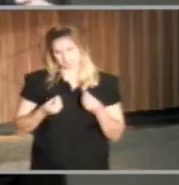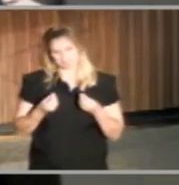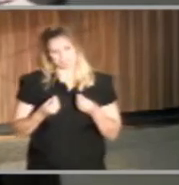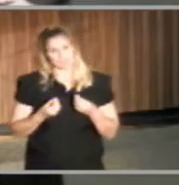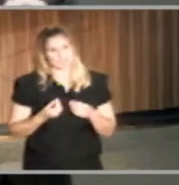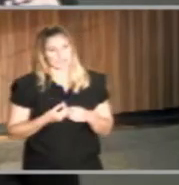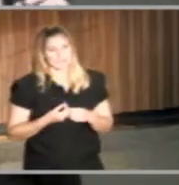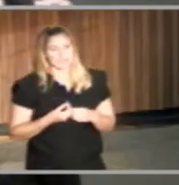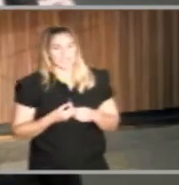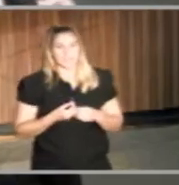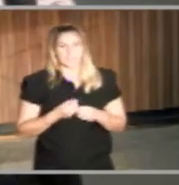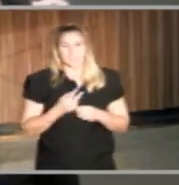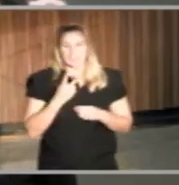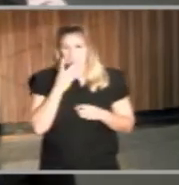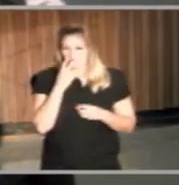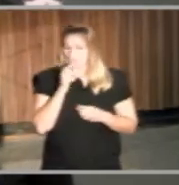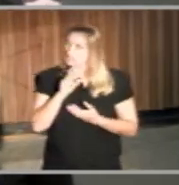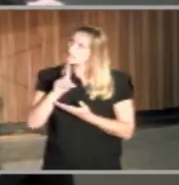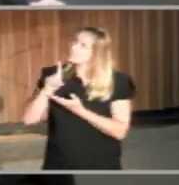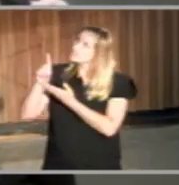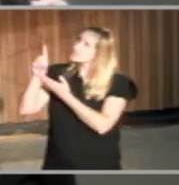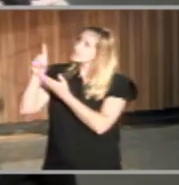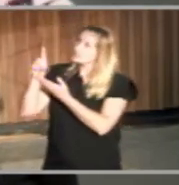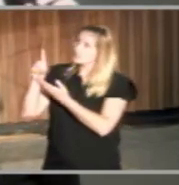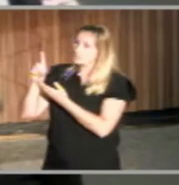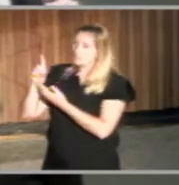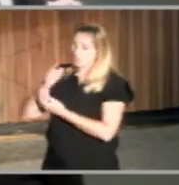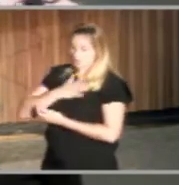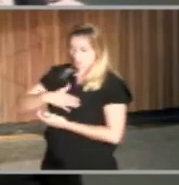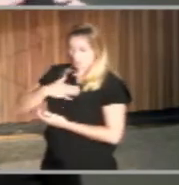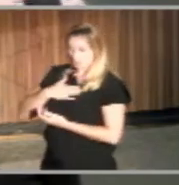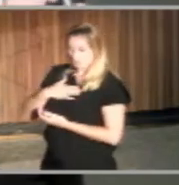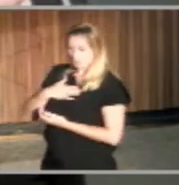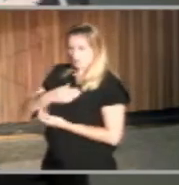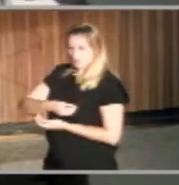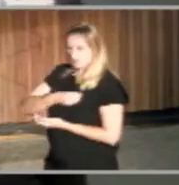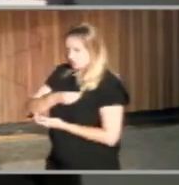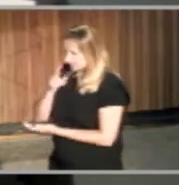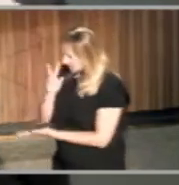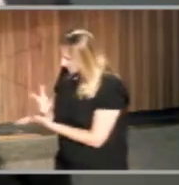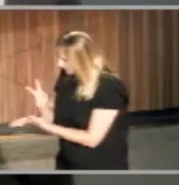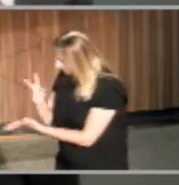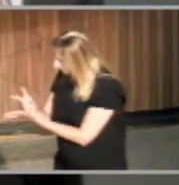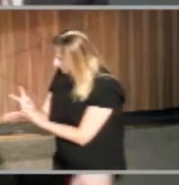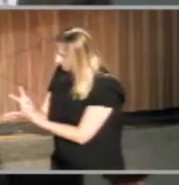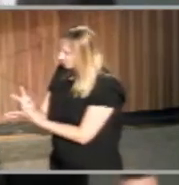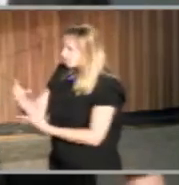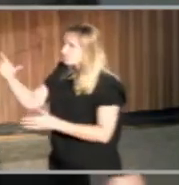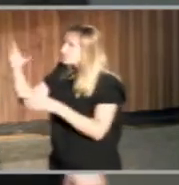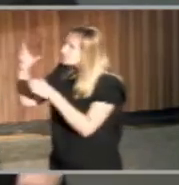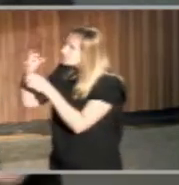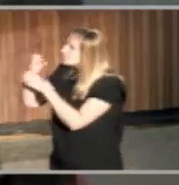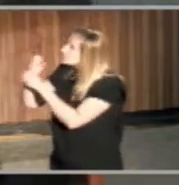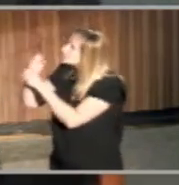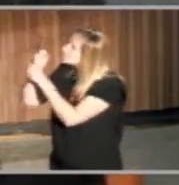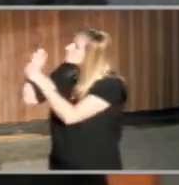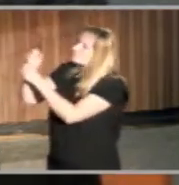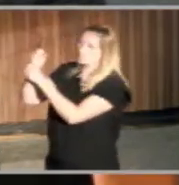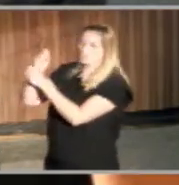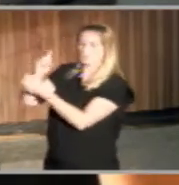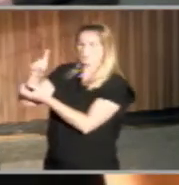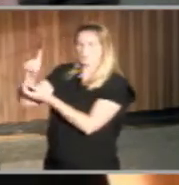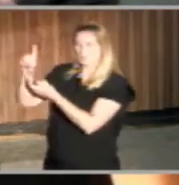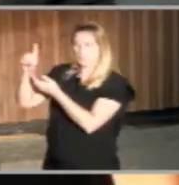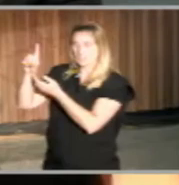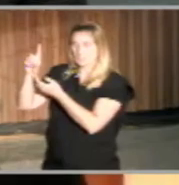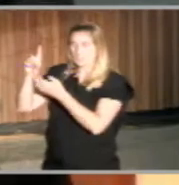e eu acho que Deus gosta que a gente viva no limite, emocionalmente no limite. E aí, então, quando chegou no